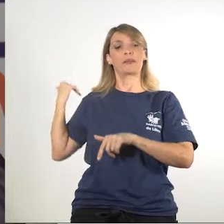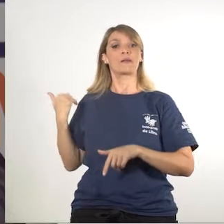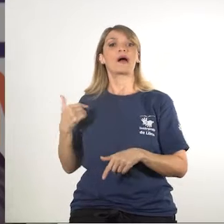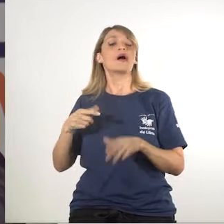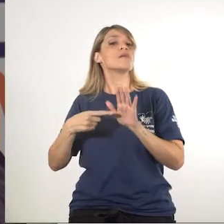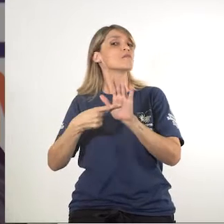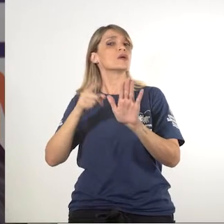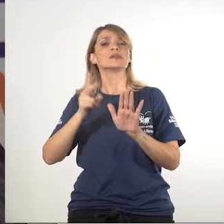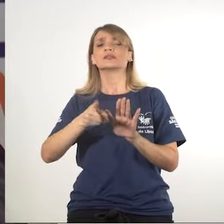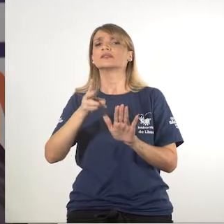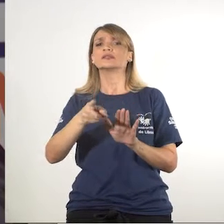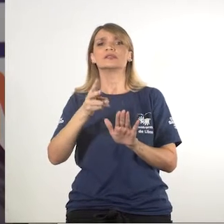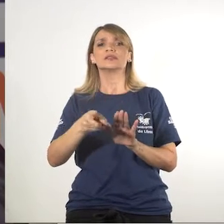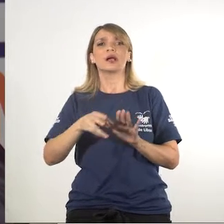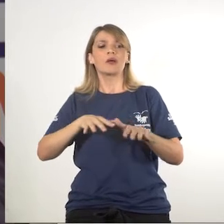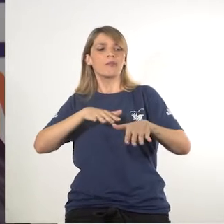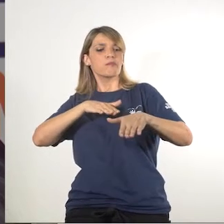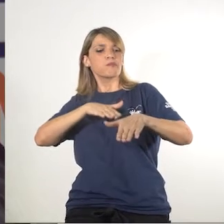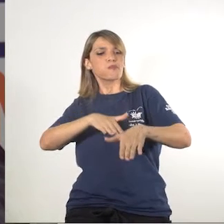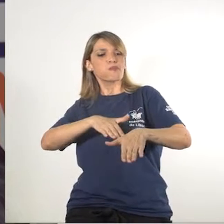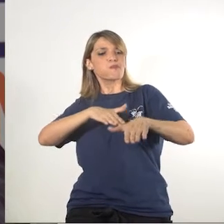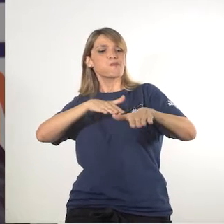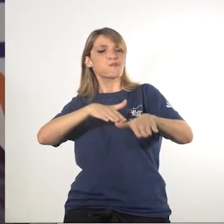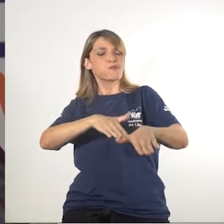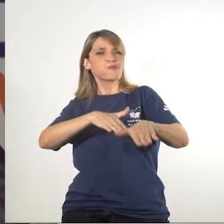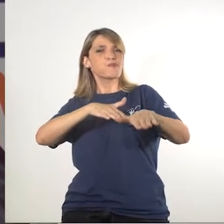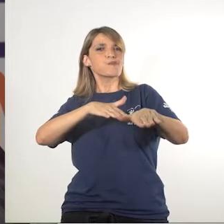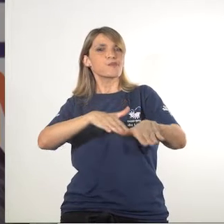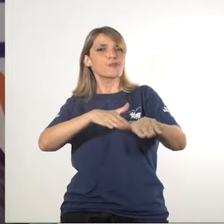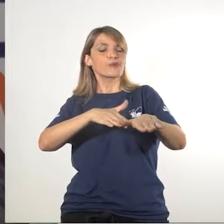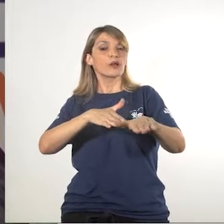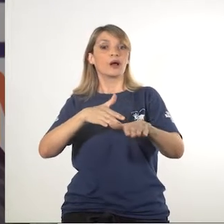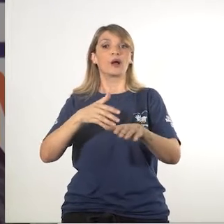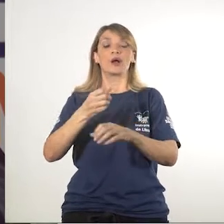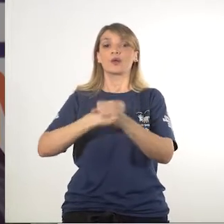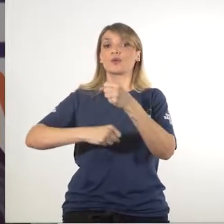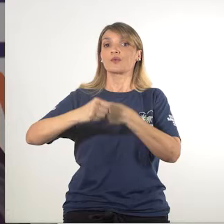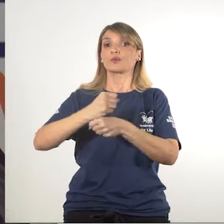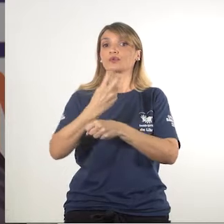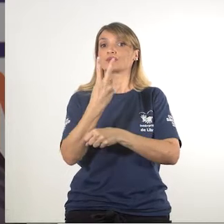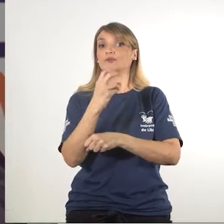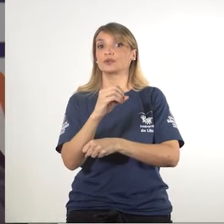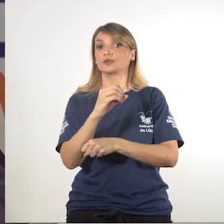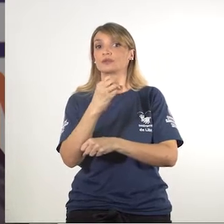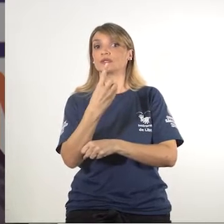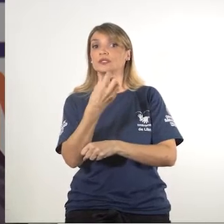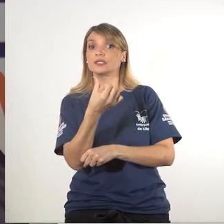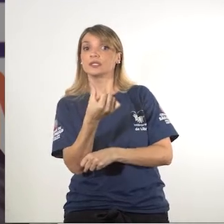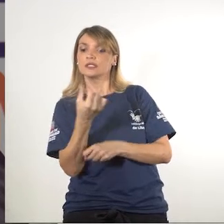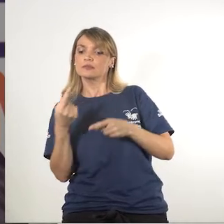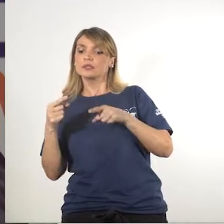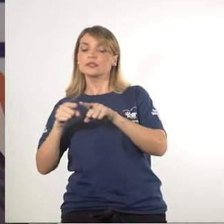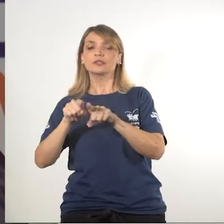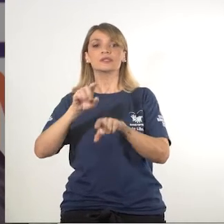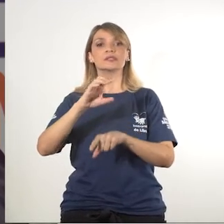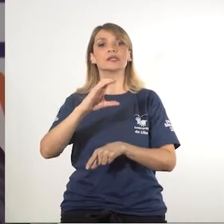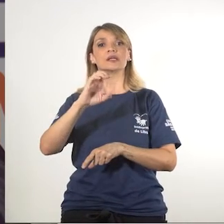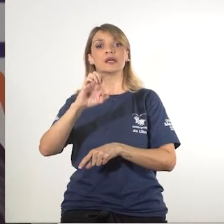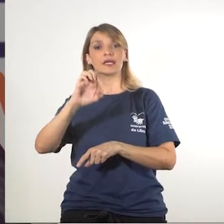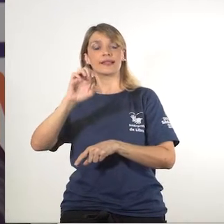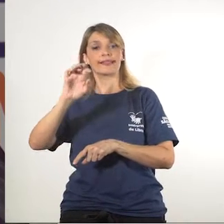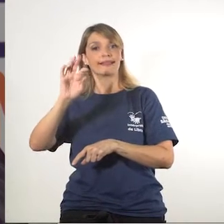de lentidão. Ele foi sofisticado a partir de 2016, numa parceria da CET com o